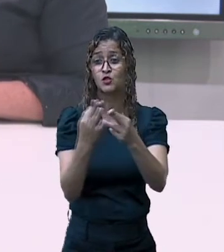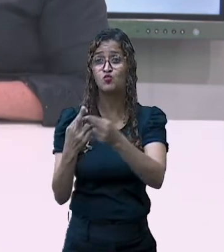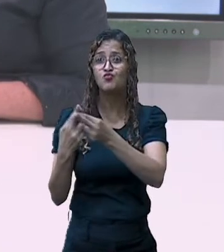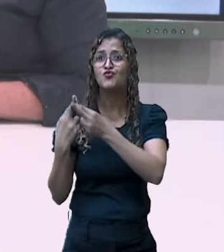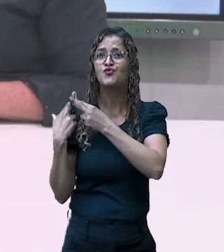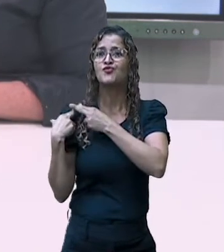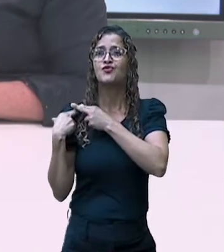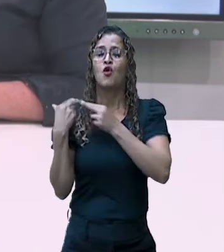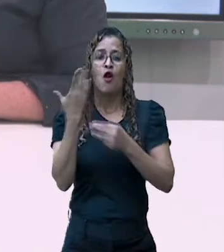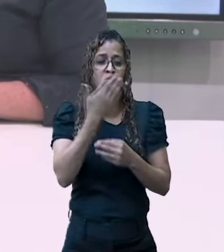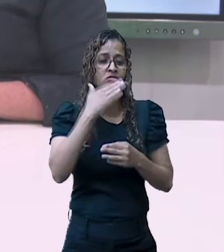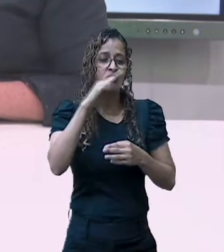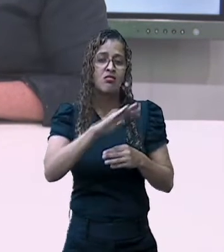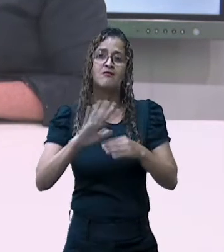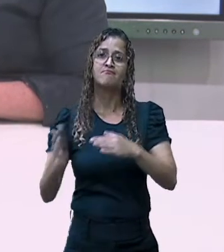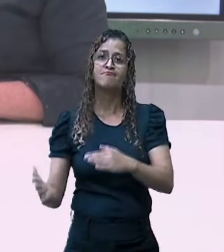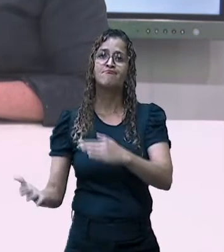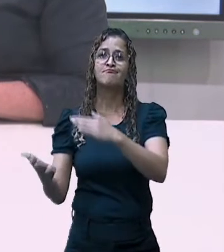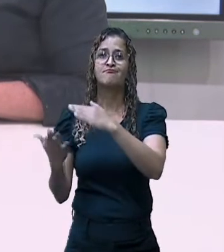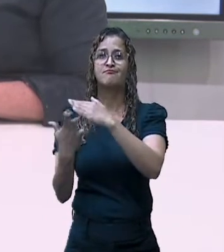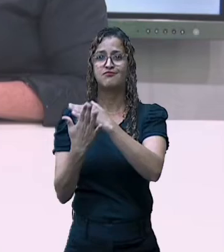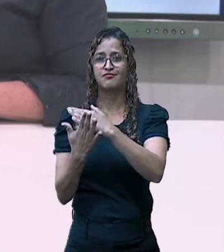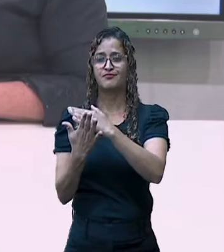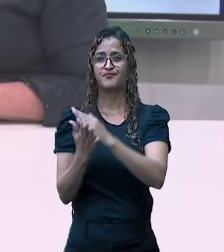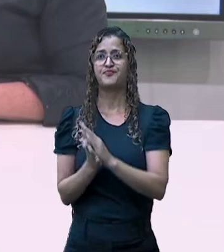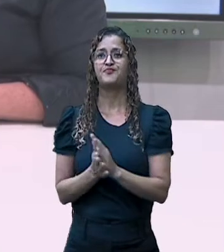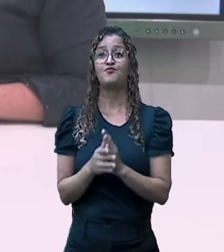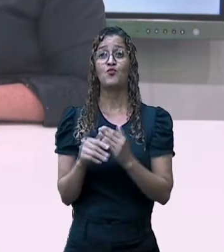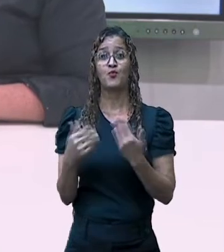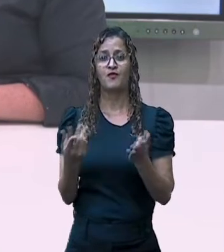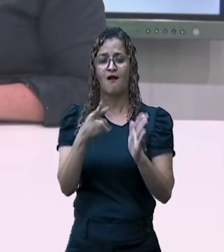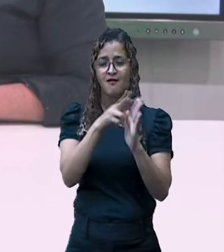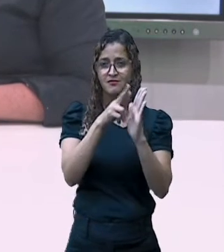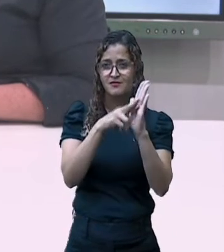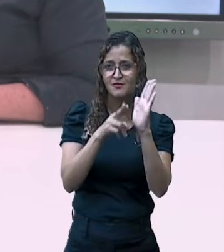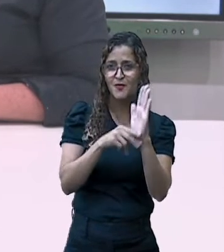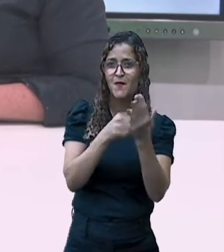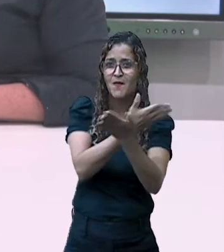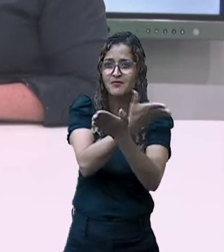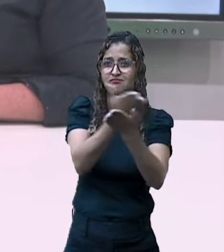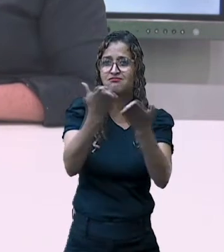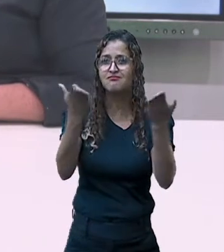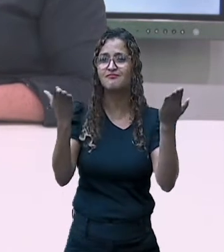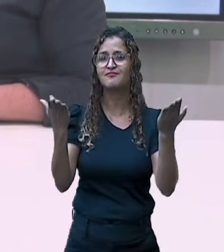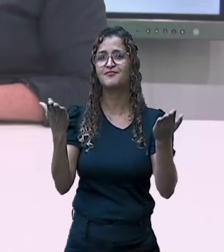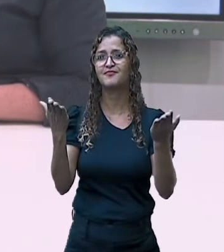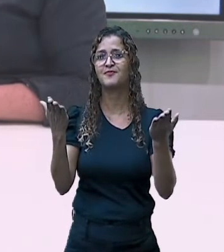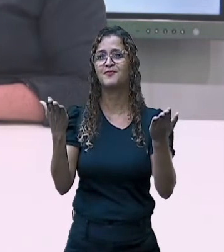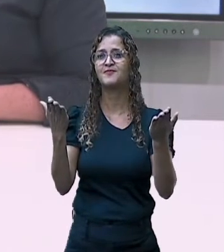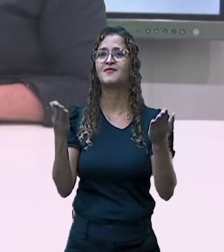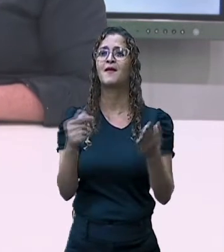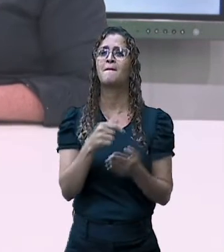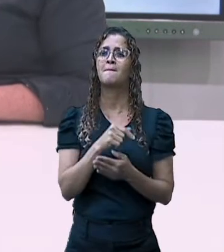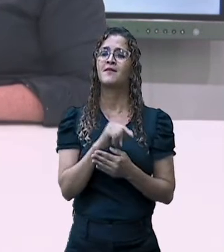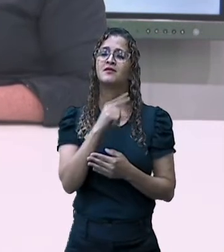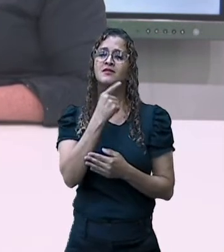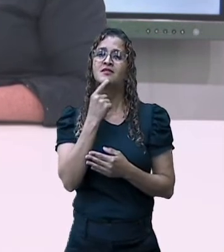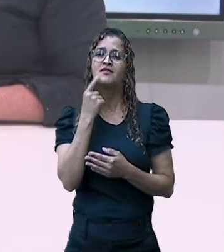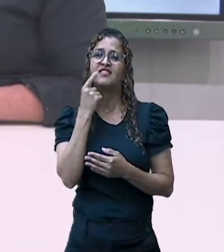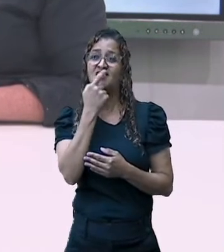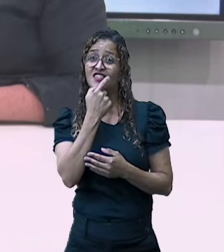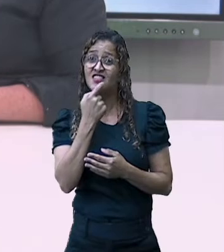eu quero deixar então aqui para vocês algumas regrinhas básicas para vocês terem uma saúde